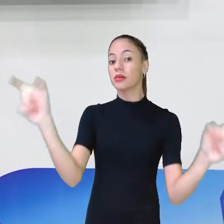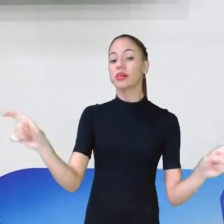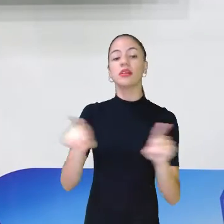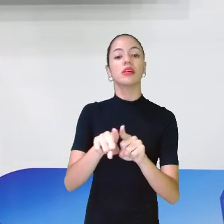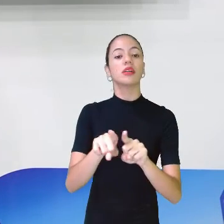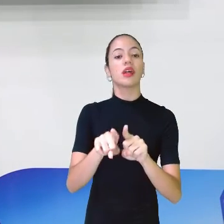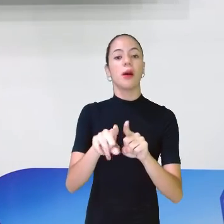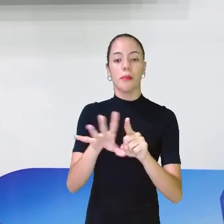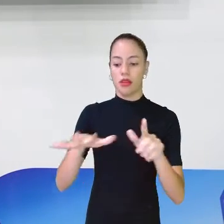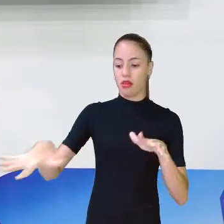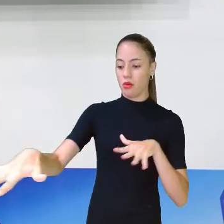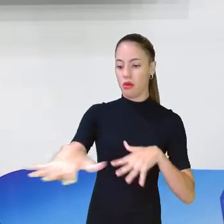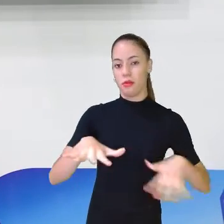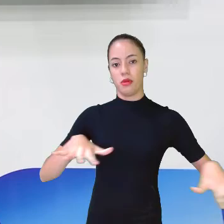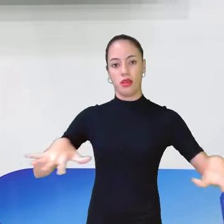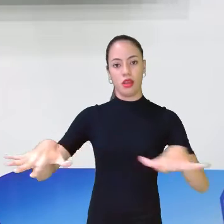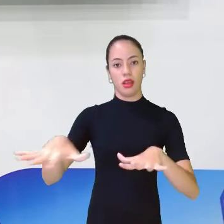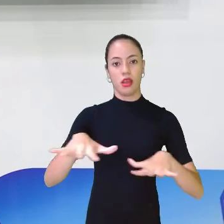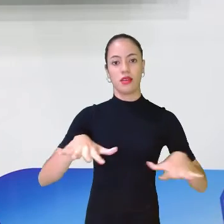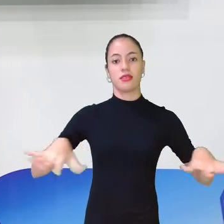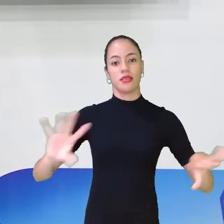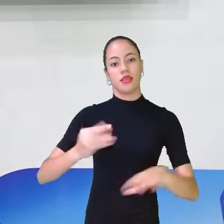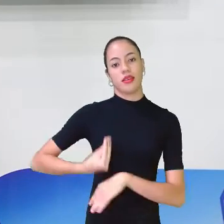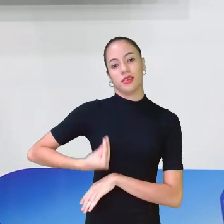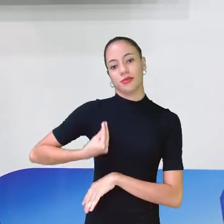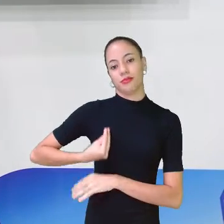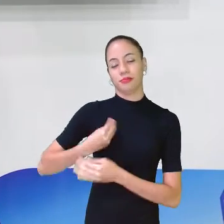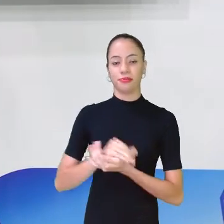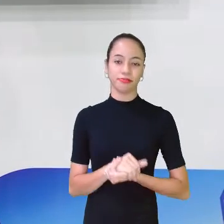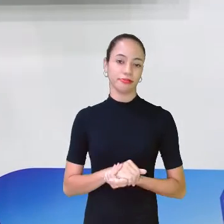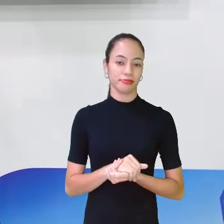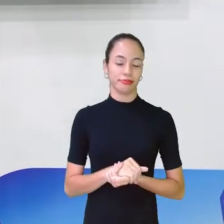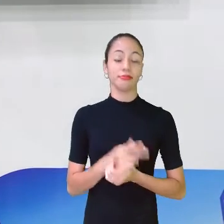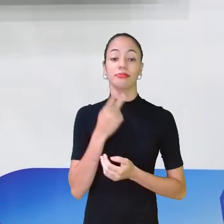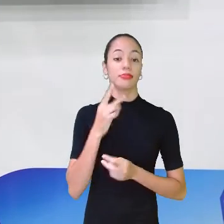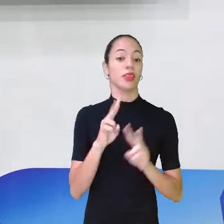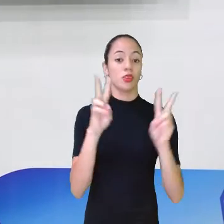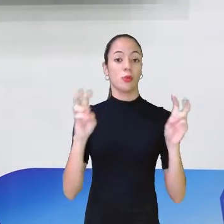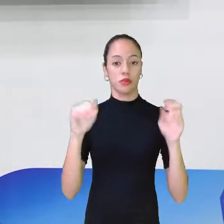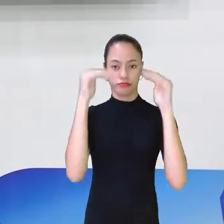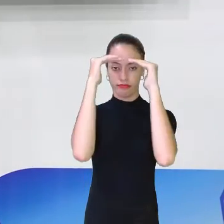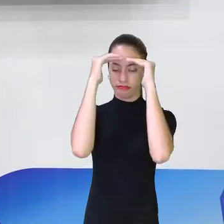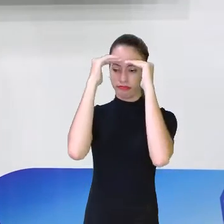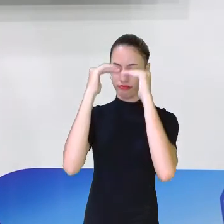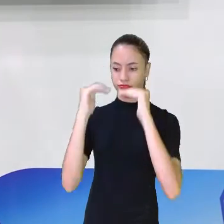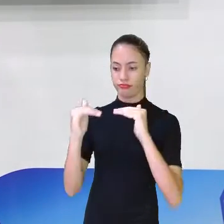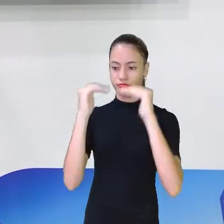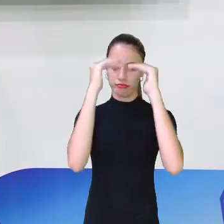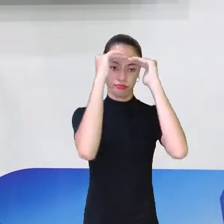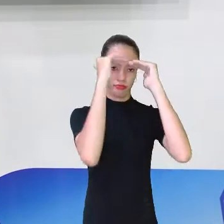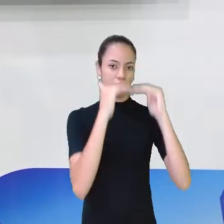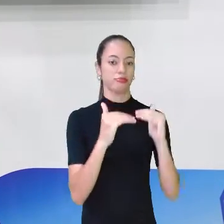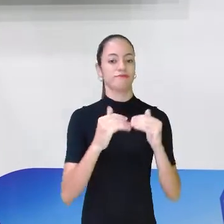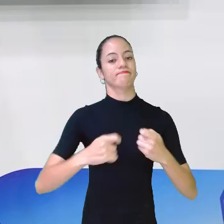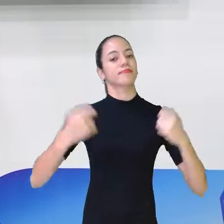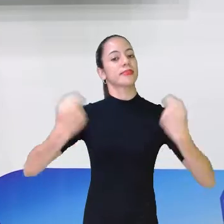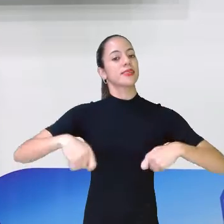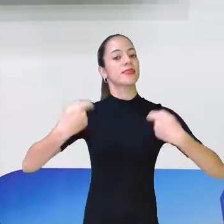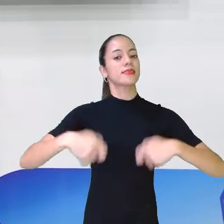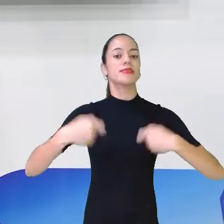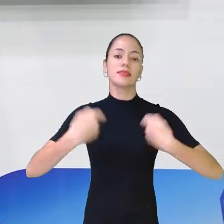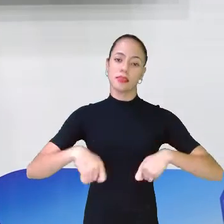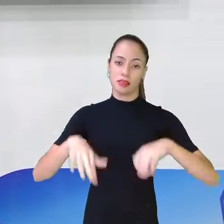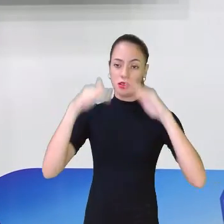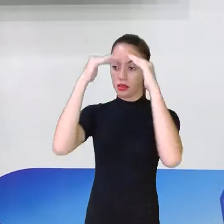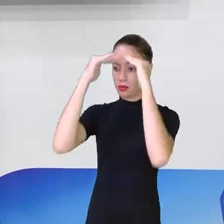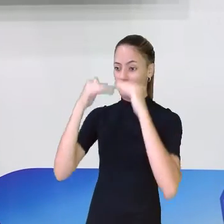aos seus ambientes de vida. Então, vamos falar sobre a questão do respeito, em que você tem que respeitar o